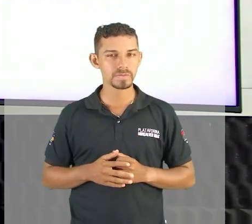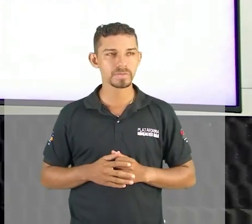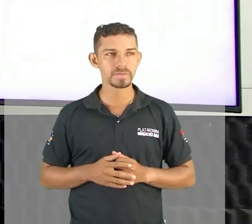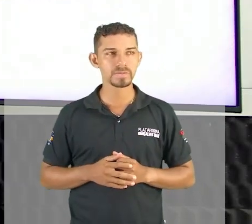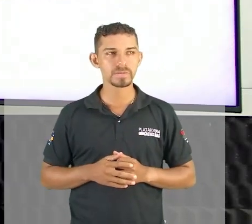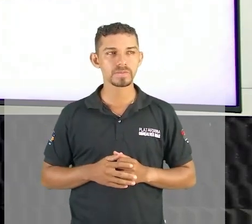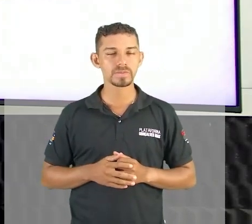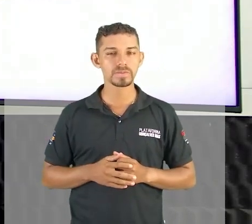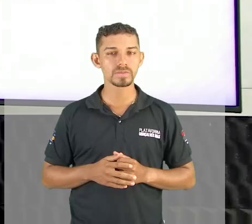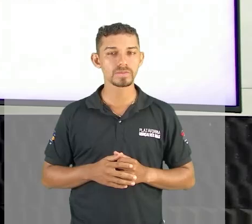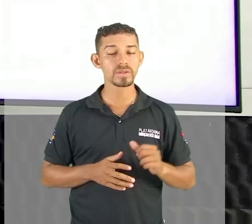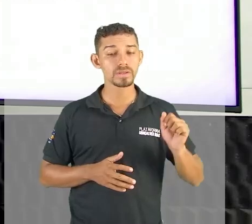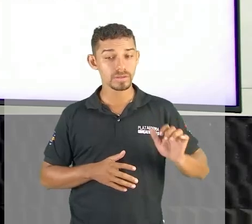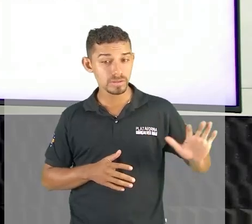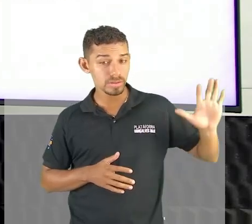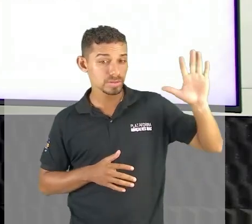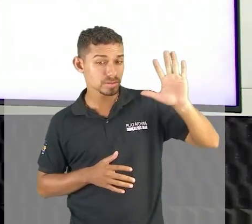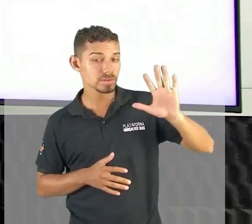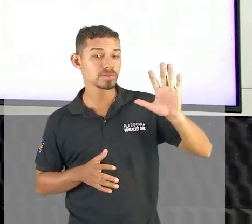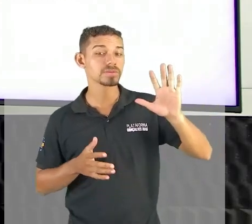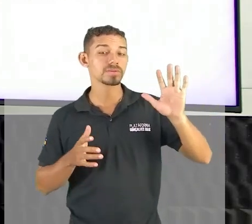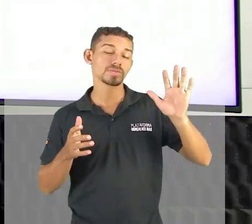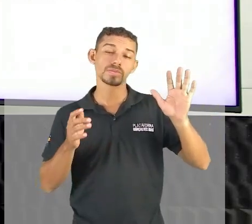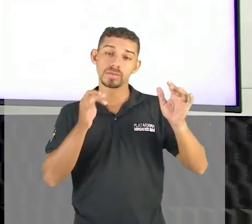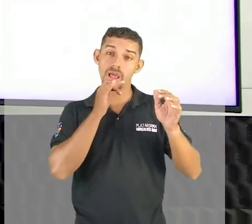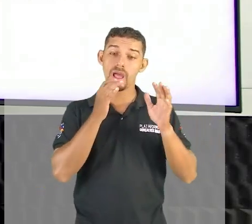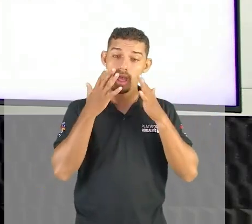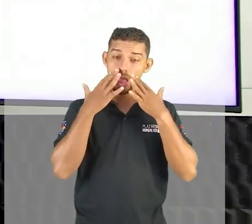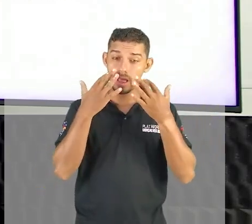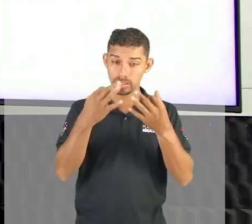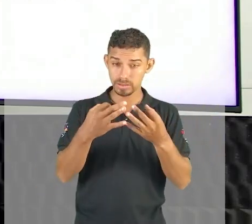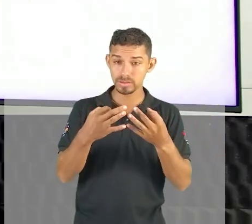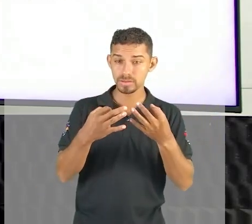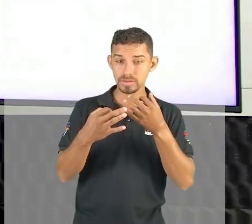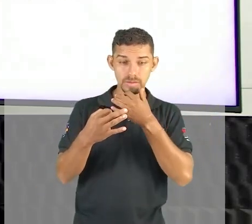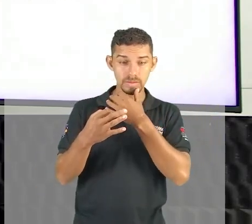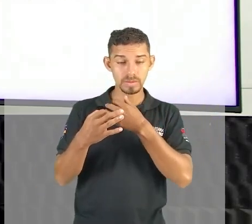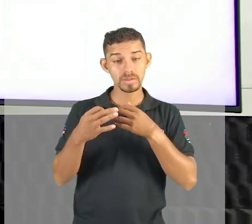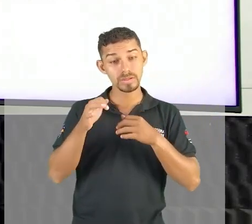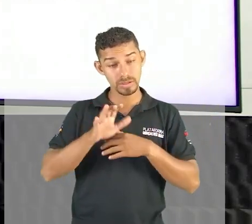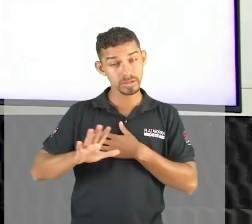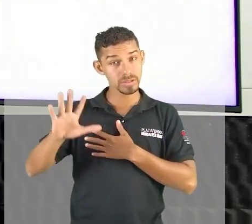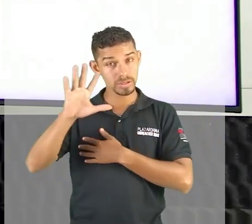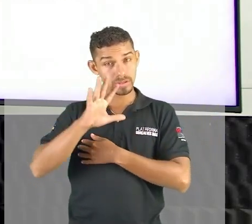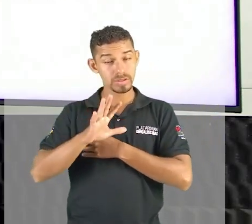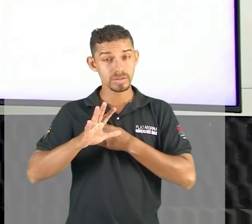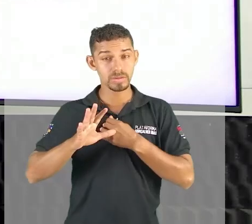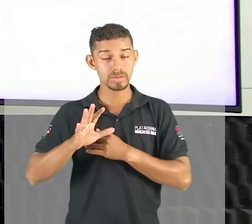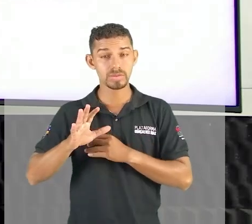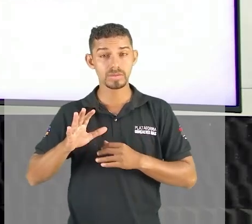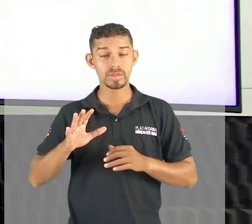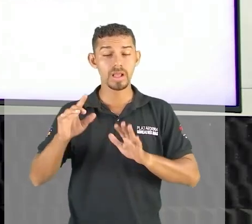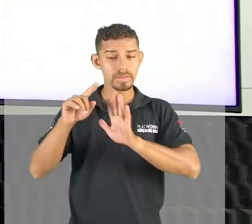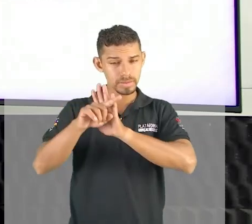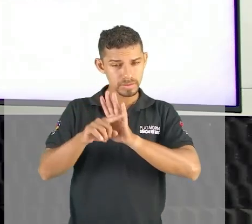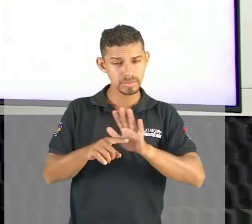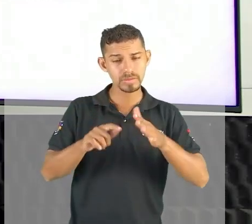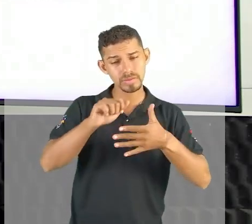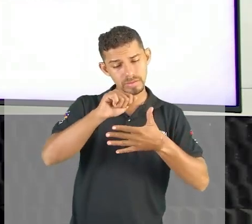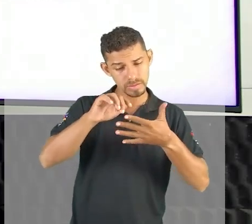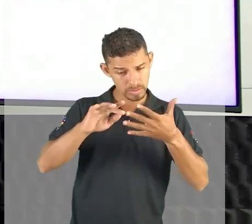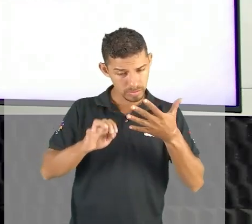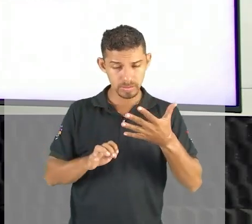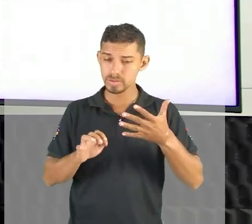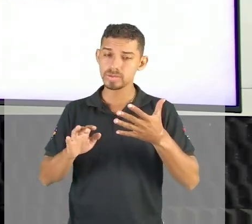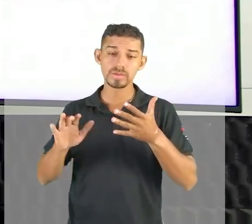gente algo quando generaliza muito a gente tem que ficar atento porque em geral quando é um enunciado que generaliza muito ou que é